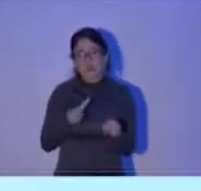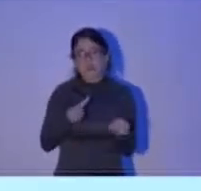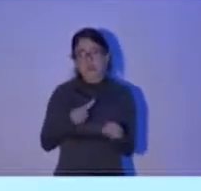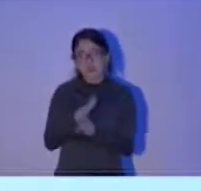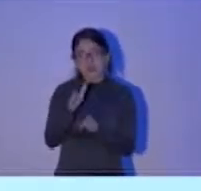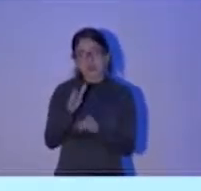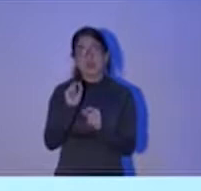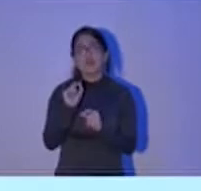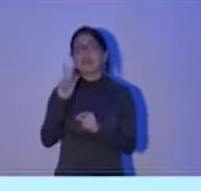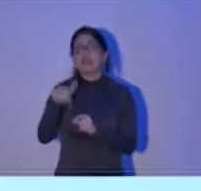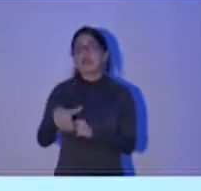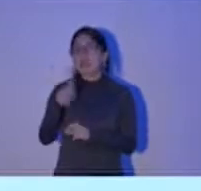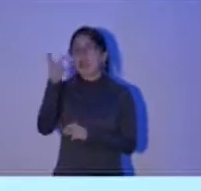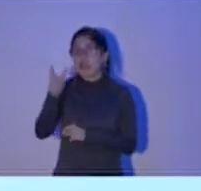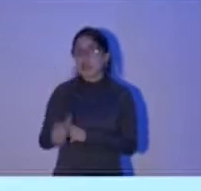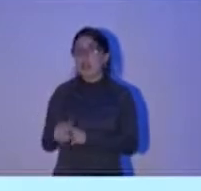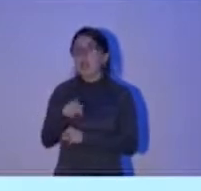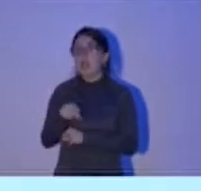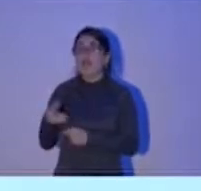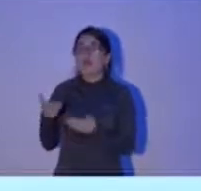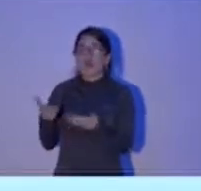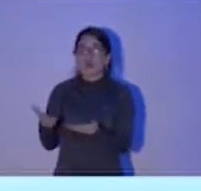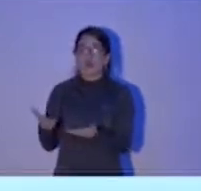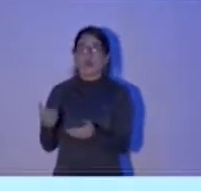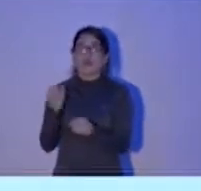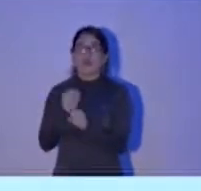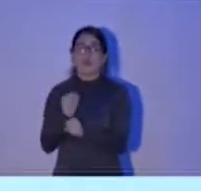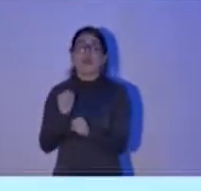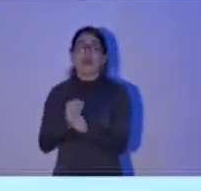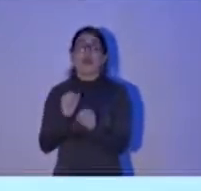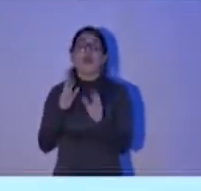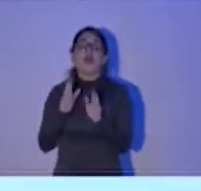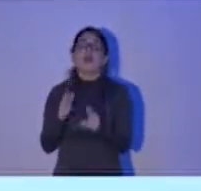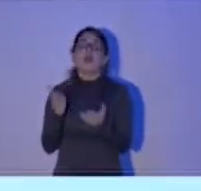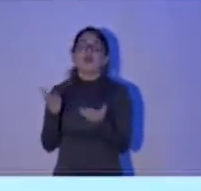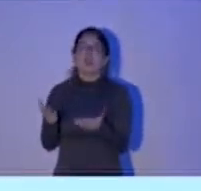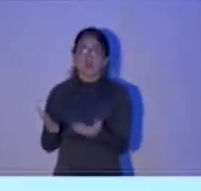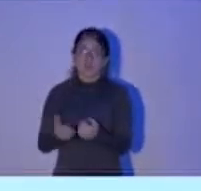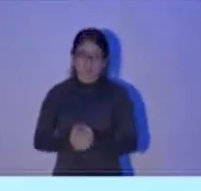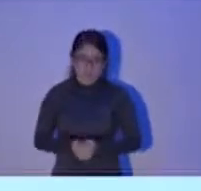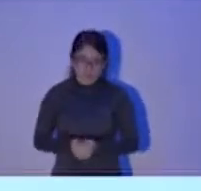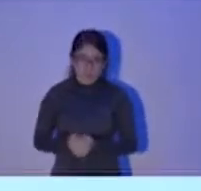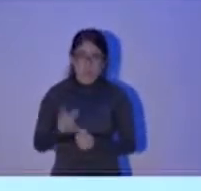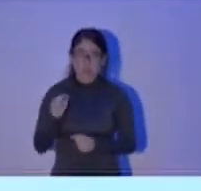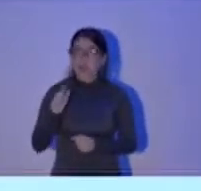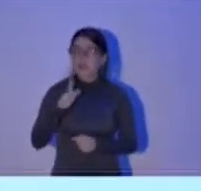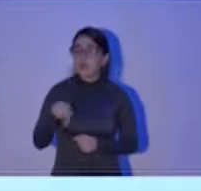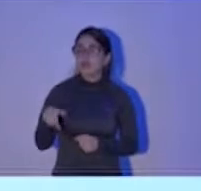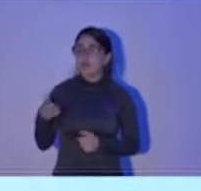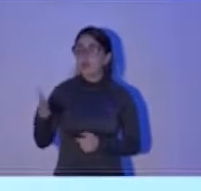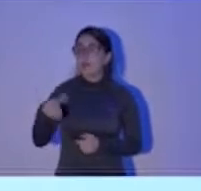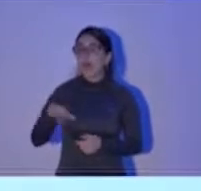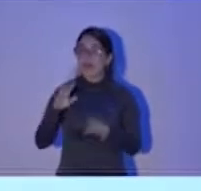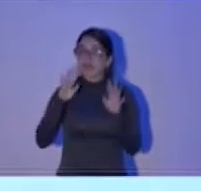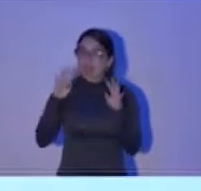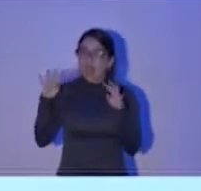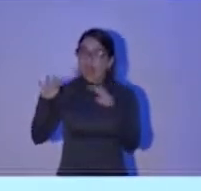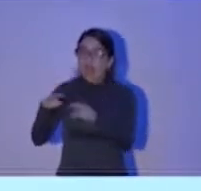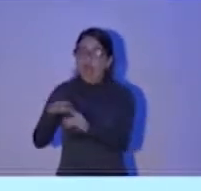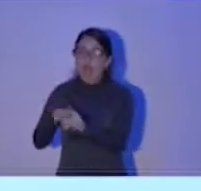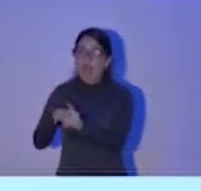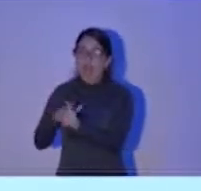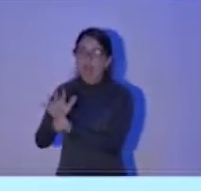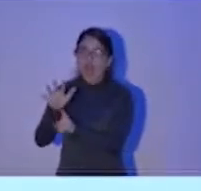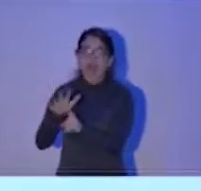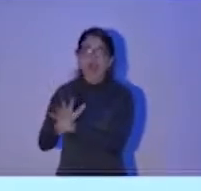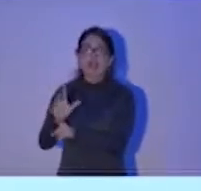o professor, o que, que se espera do professor, que professor é aquele que mais te atrai, o que é a atratividade pela carreira,